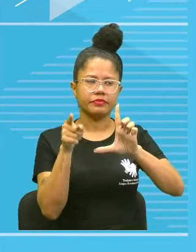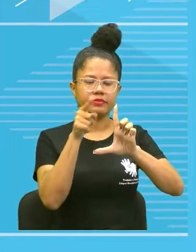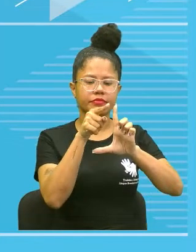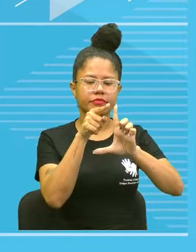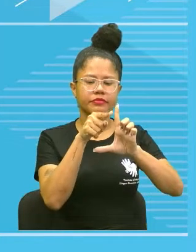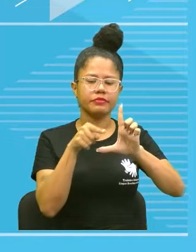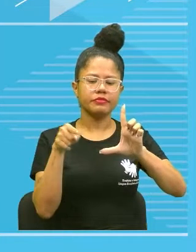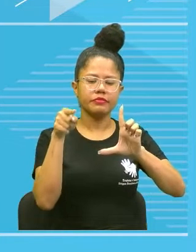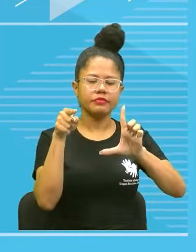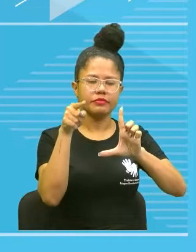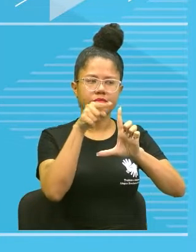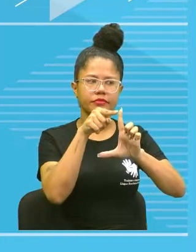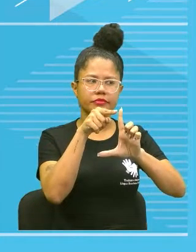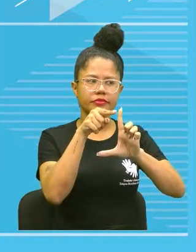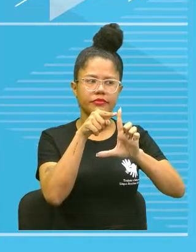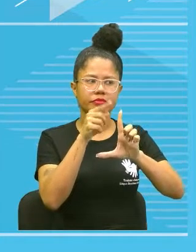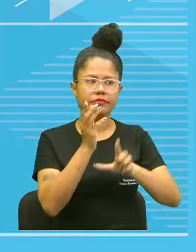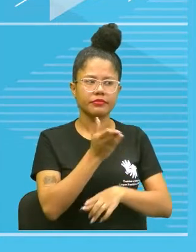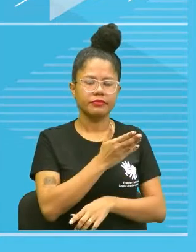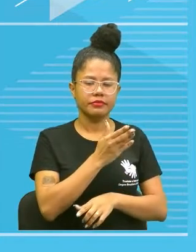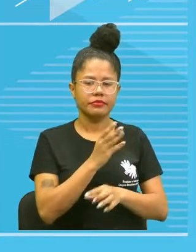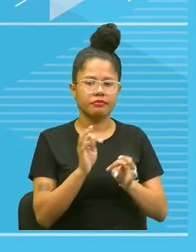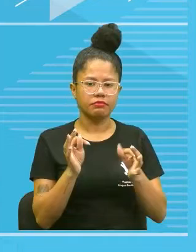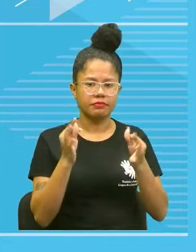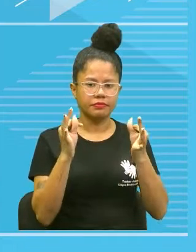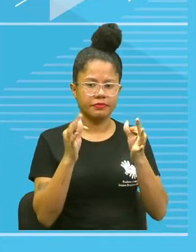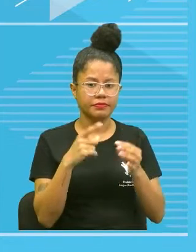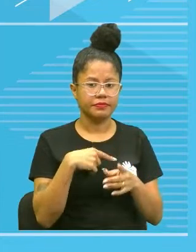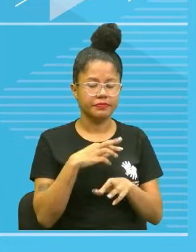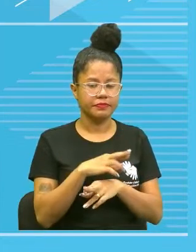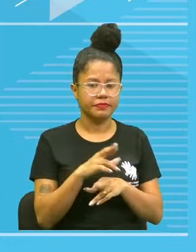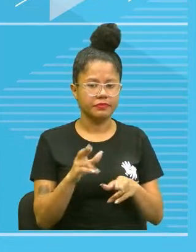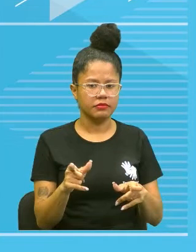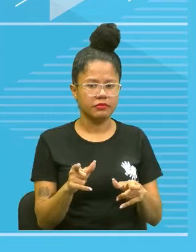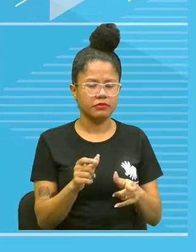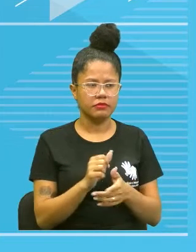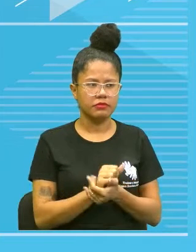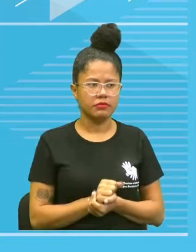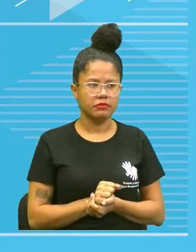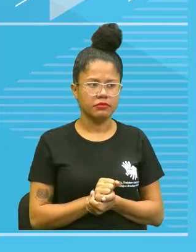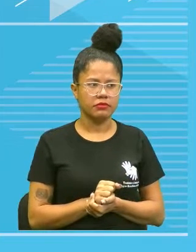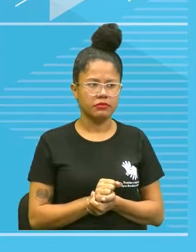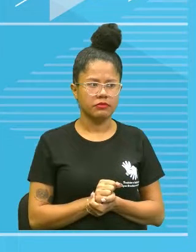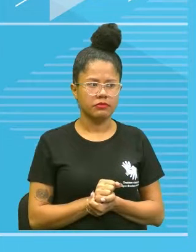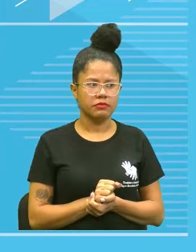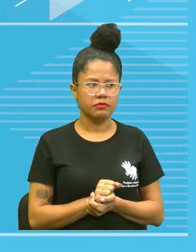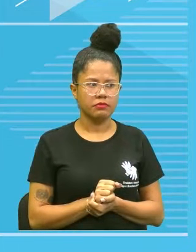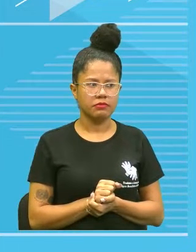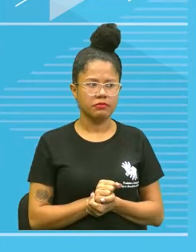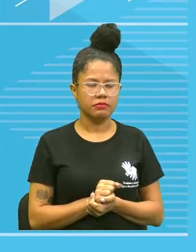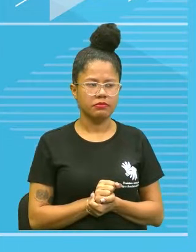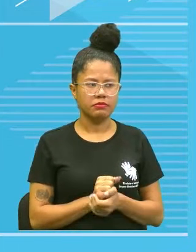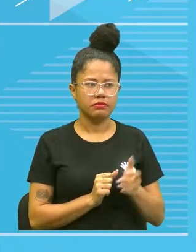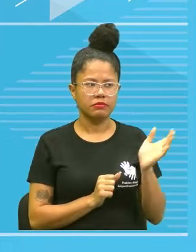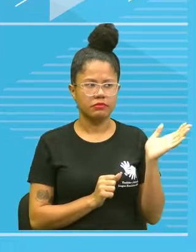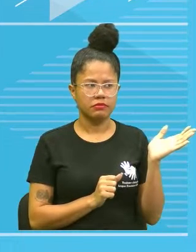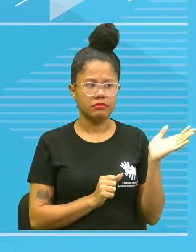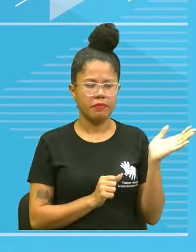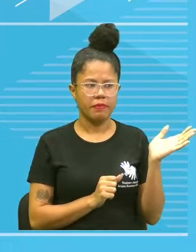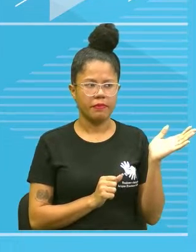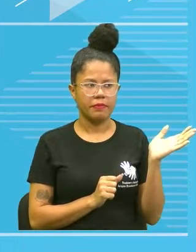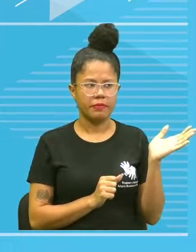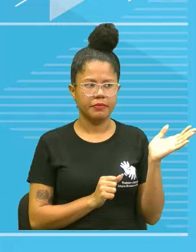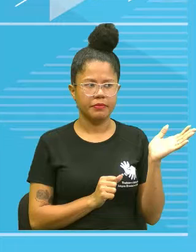ciclo termodinâmico. Existe uma diferença muito grande entre o trabalho realizado e o trabalho de ciclo